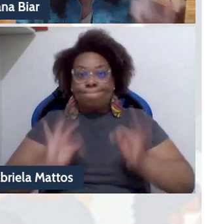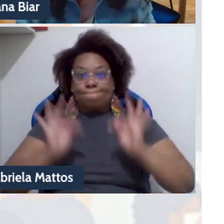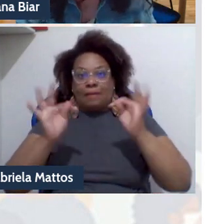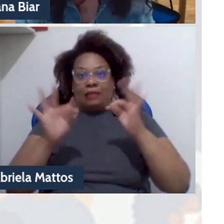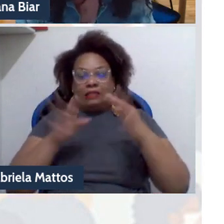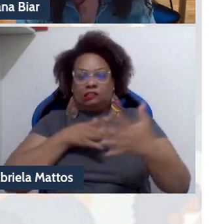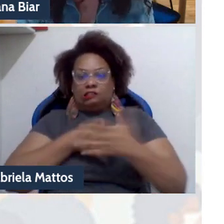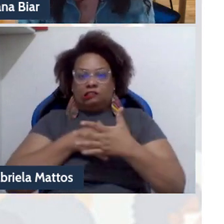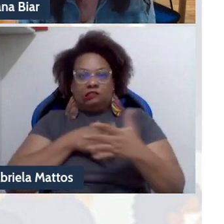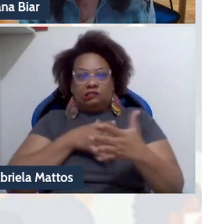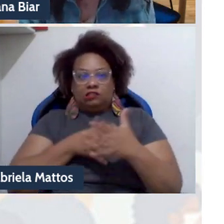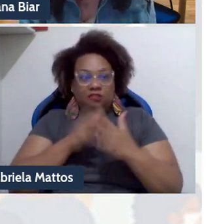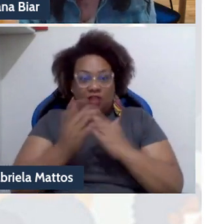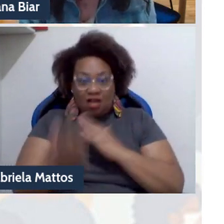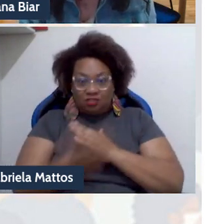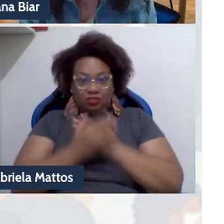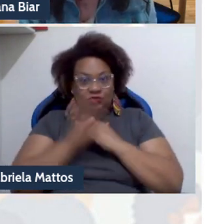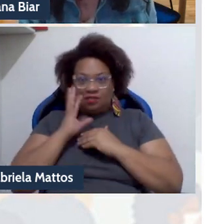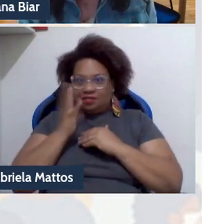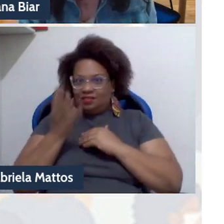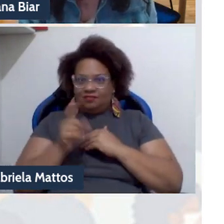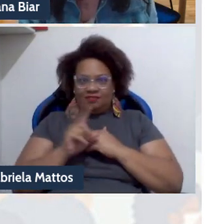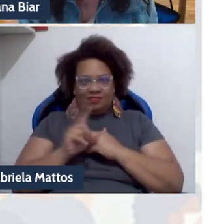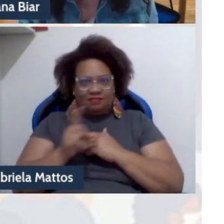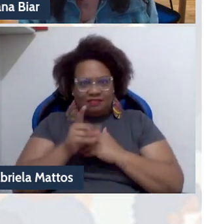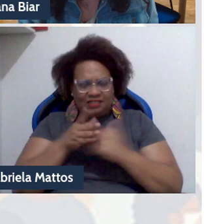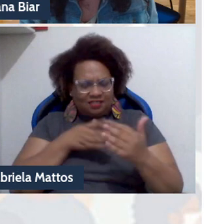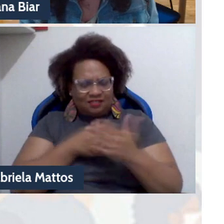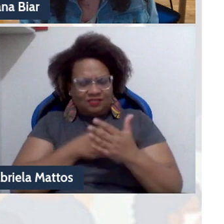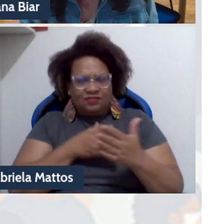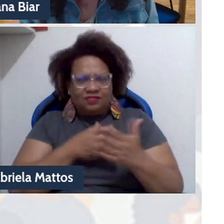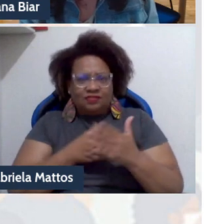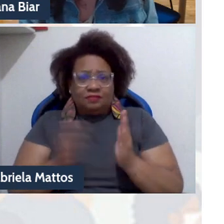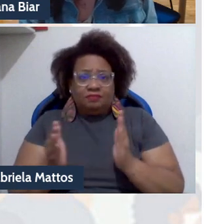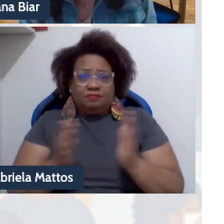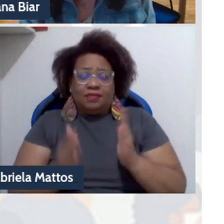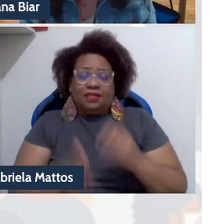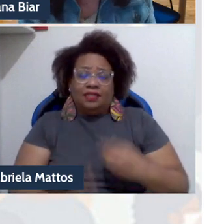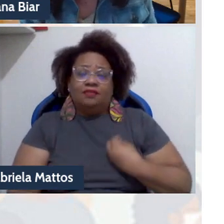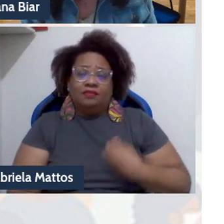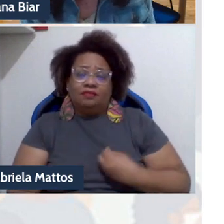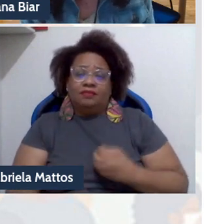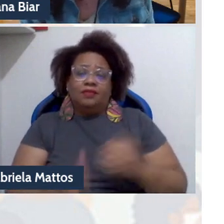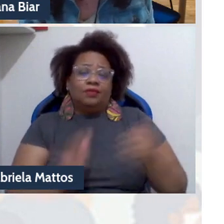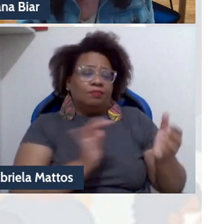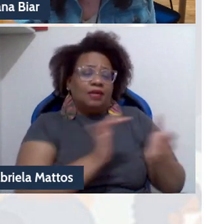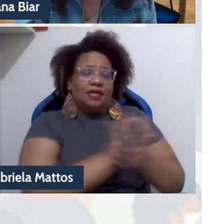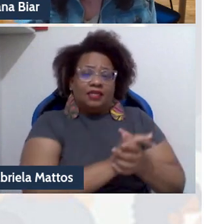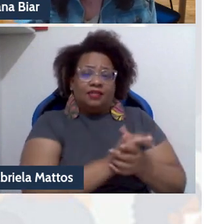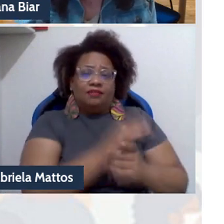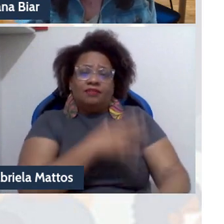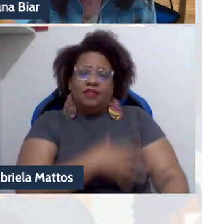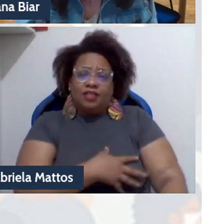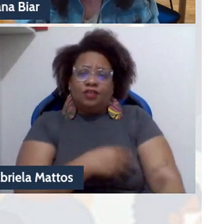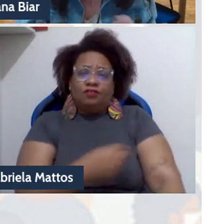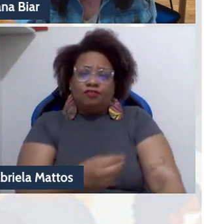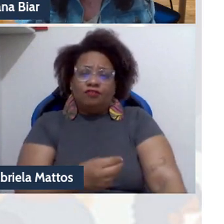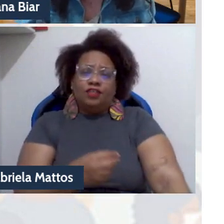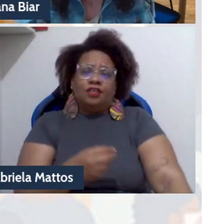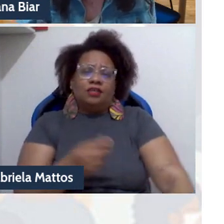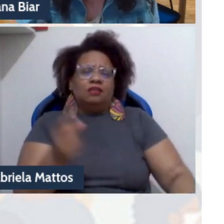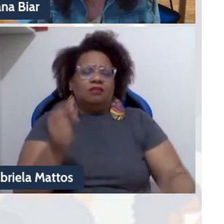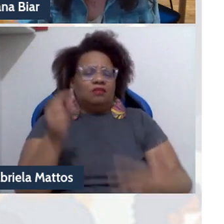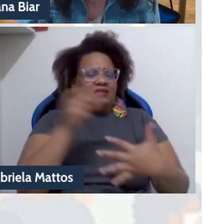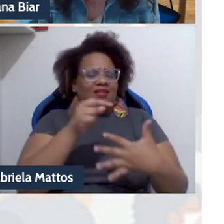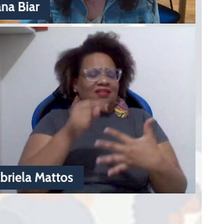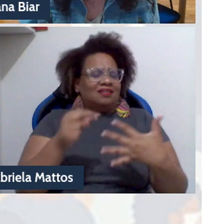uma solução, por exemplo, para o período que ela estava vivendo, assim como o marido e o filho e suas respectivas demandas como um